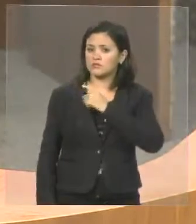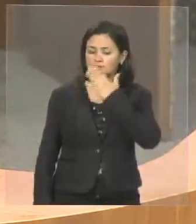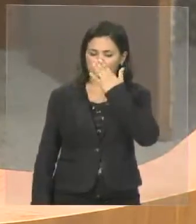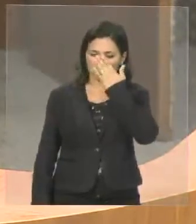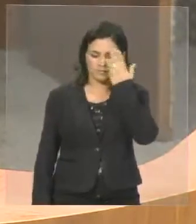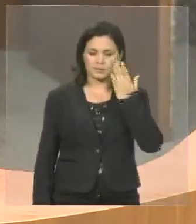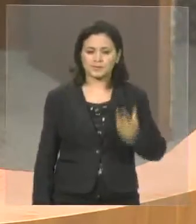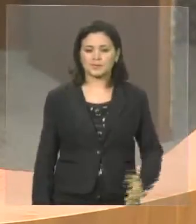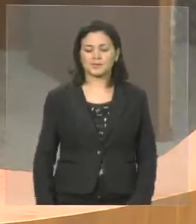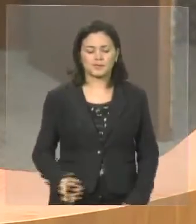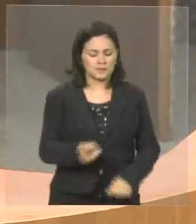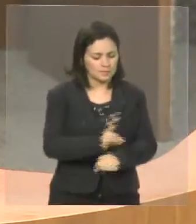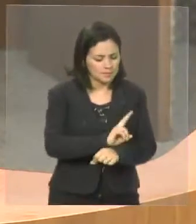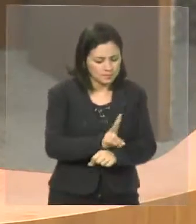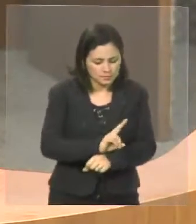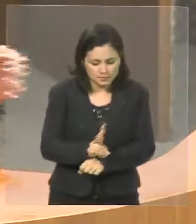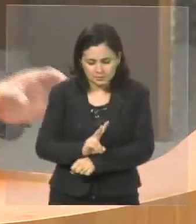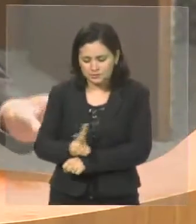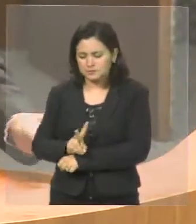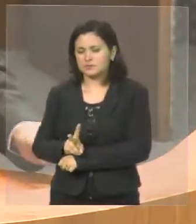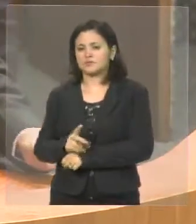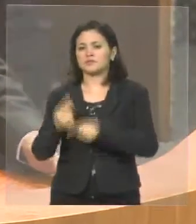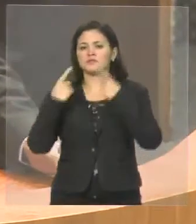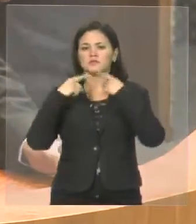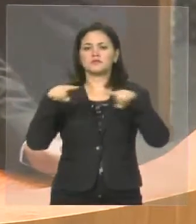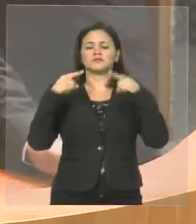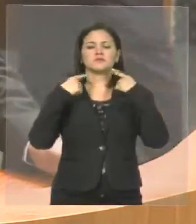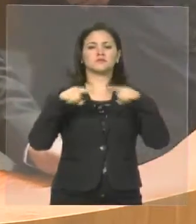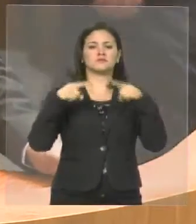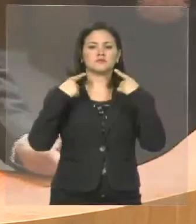com fiscalização, com denúncias,